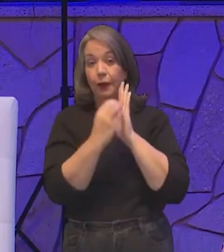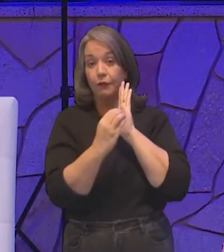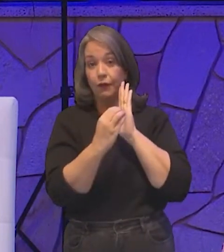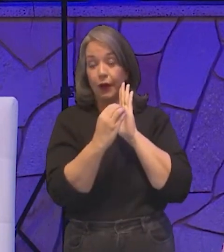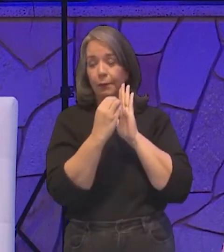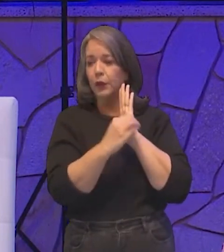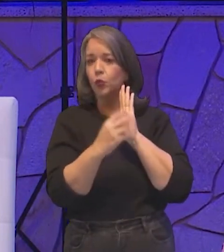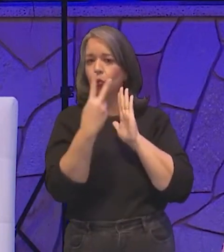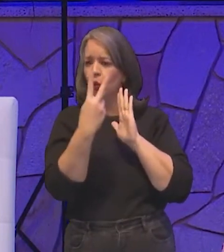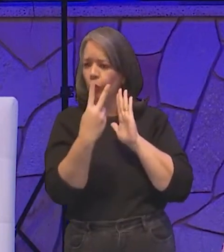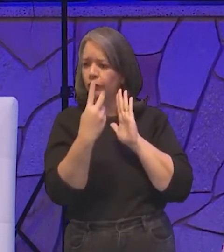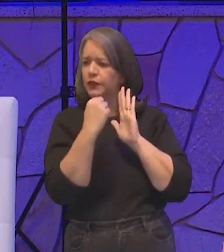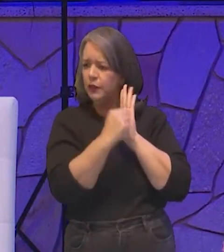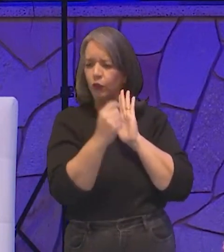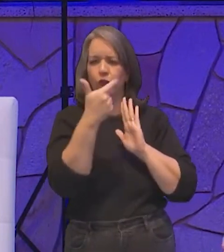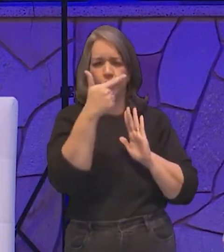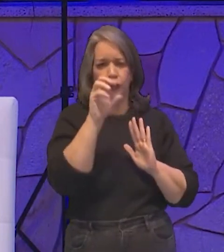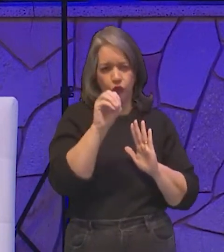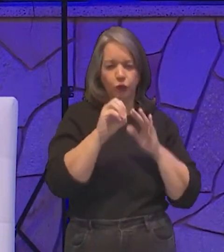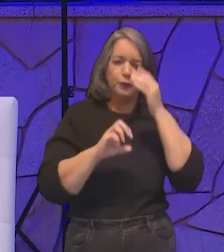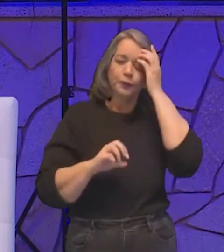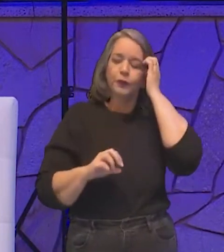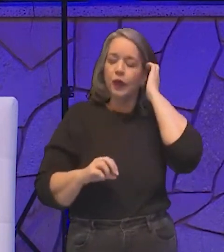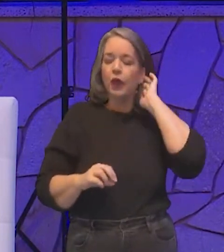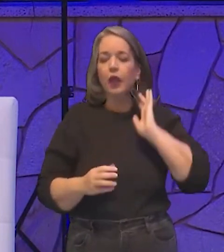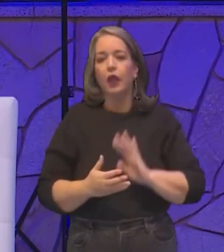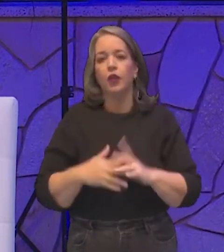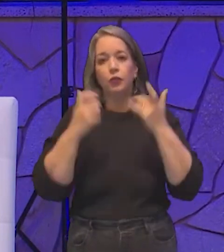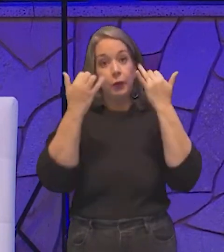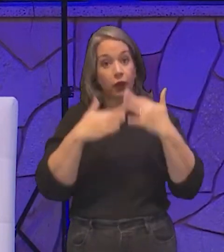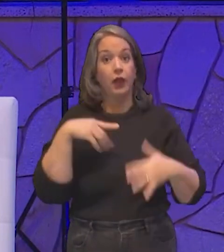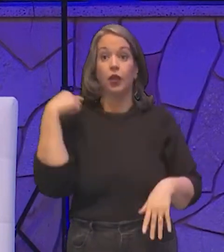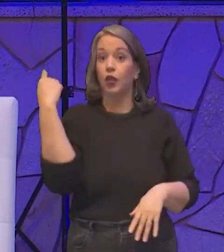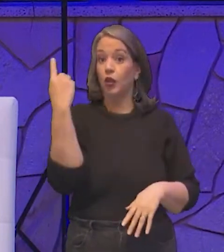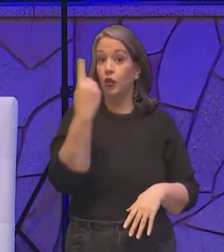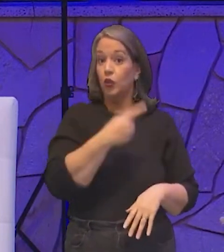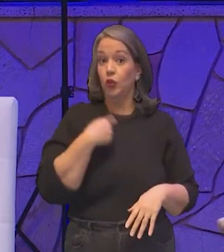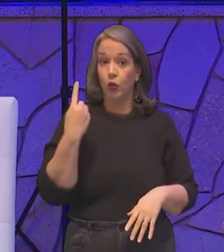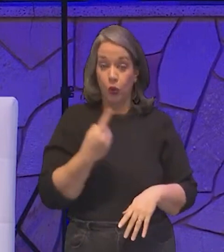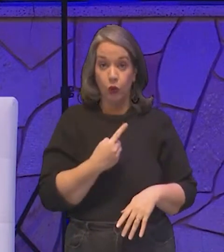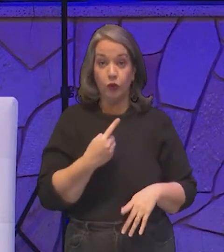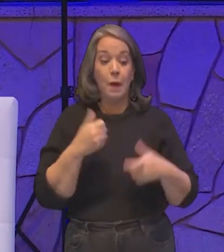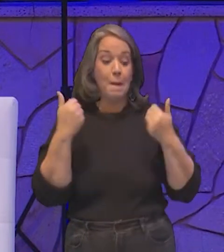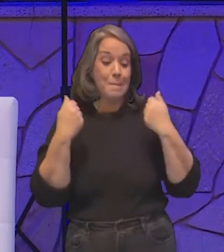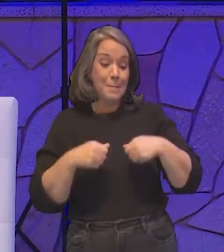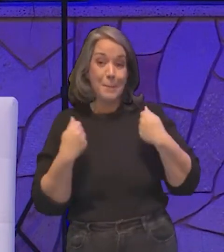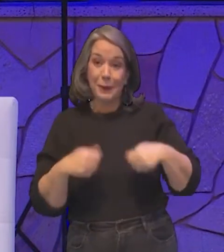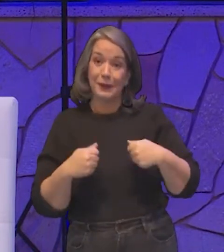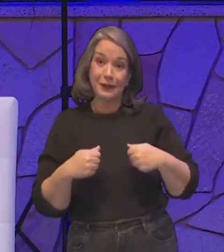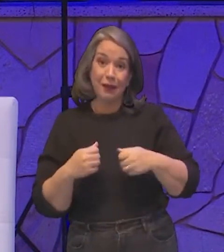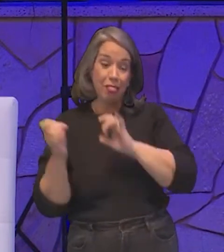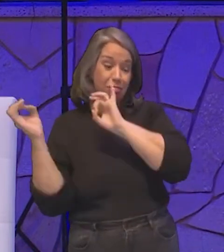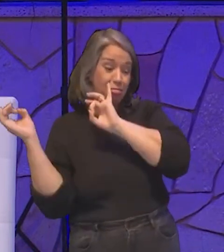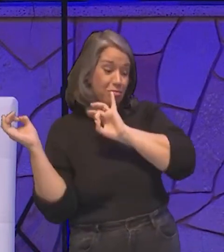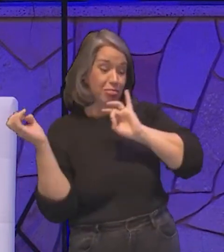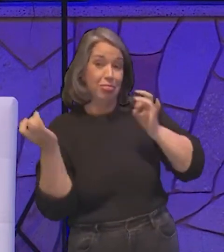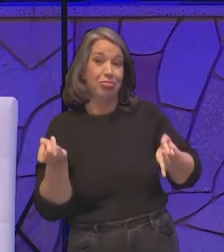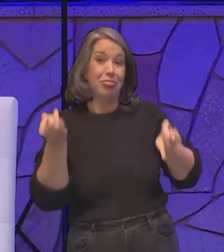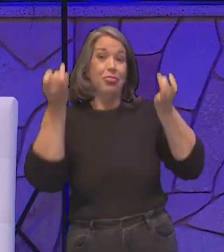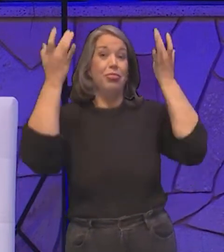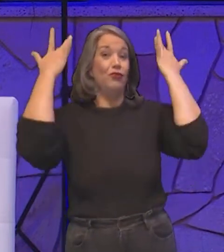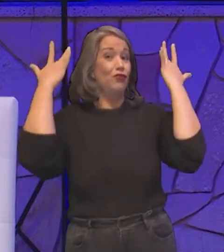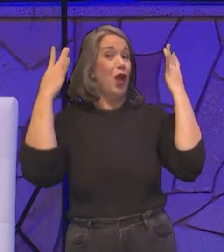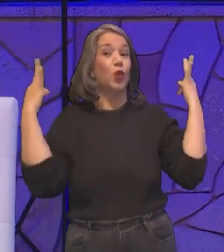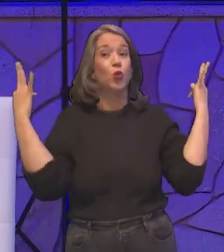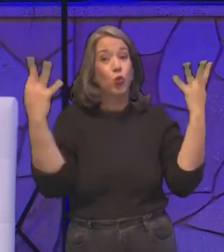não há mais espaço para aquilo que nós fazemos, para aquilo que nós vivemos, nem mesmo para a maneira